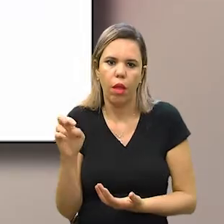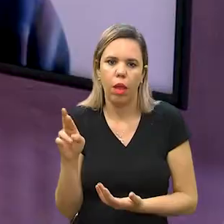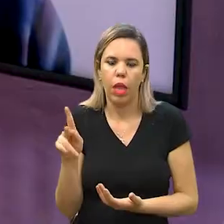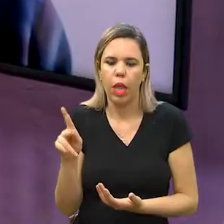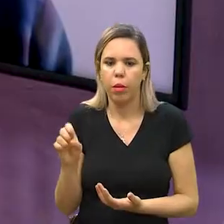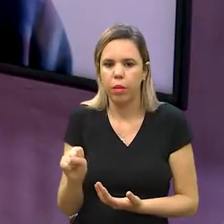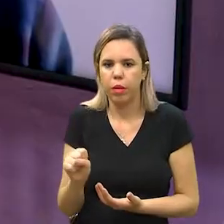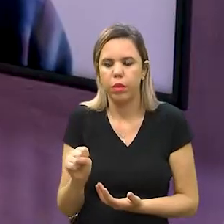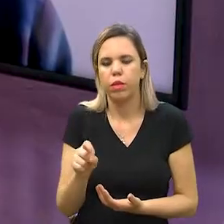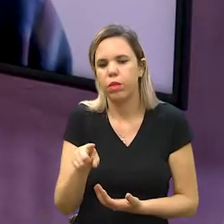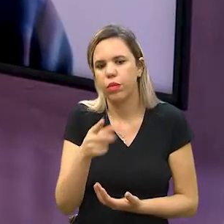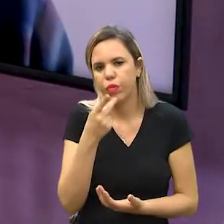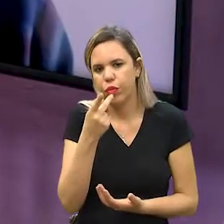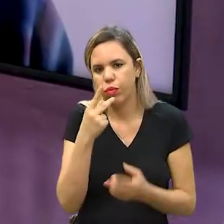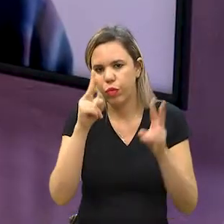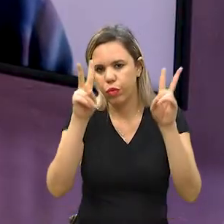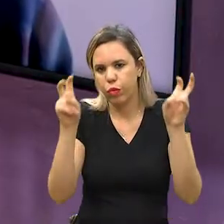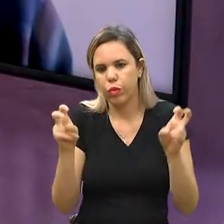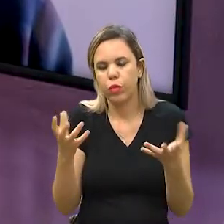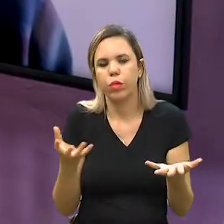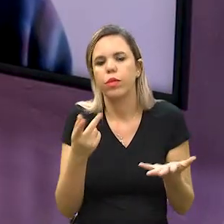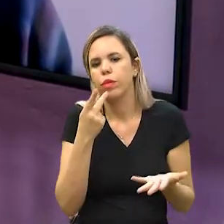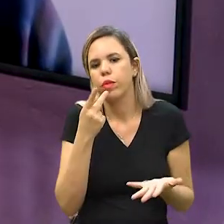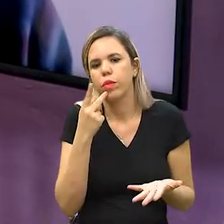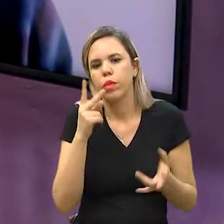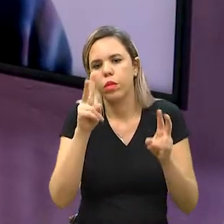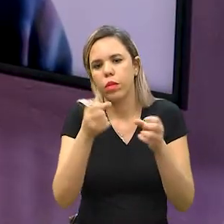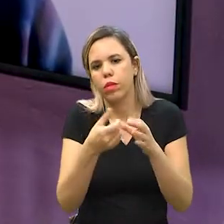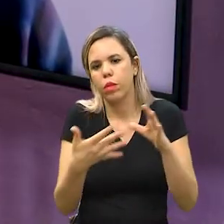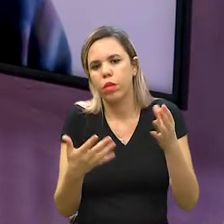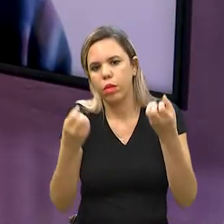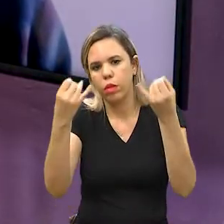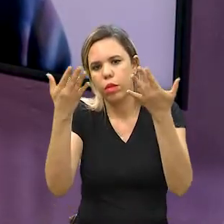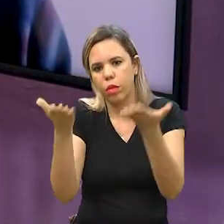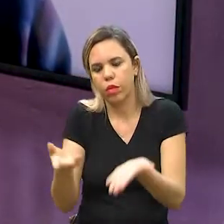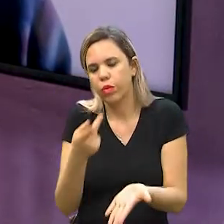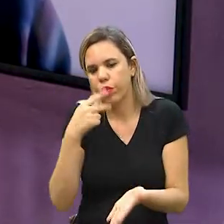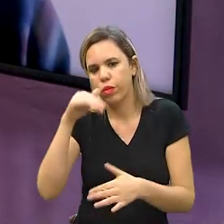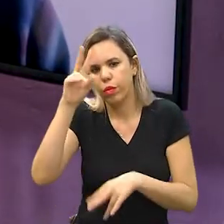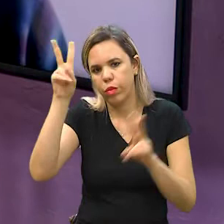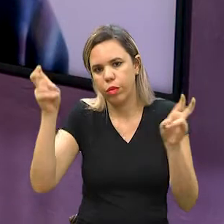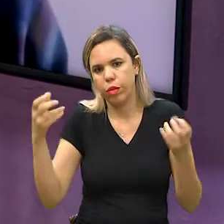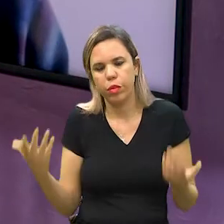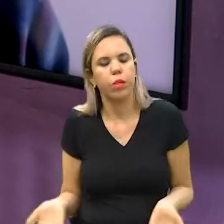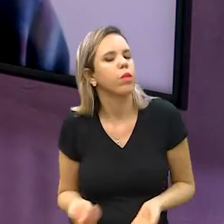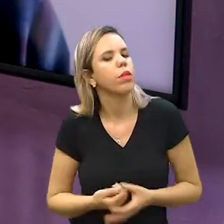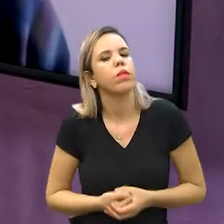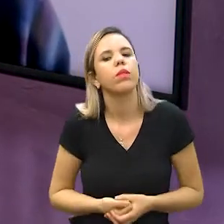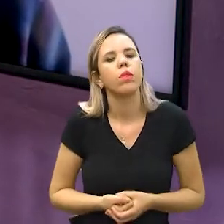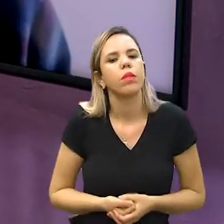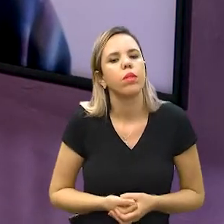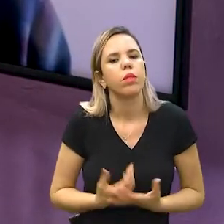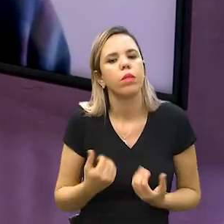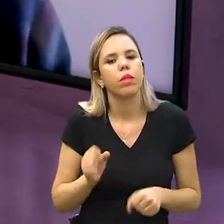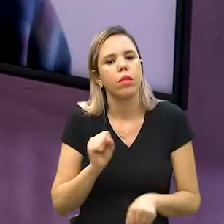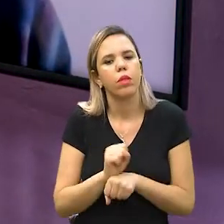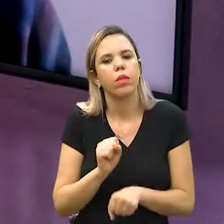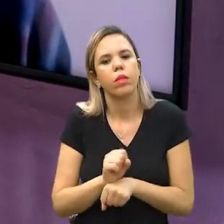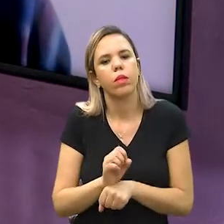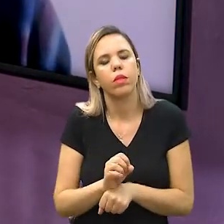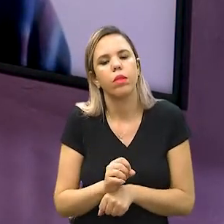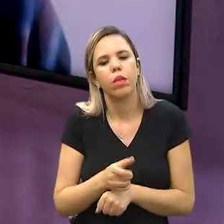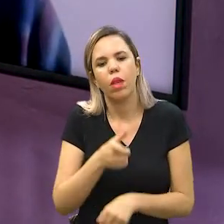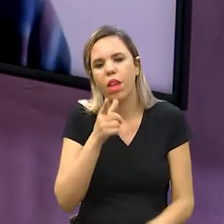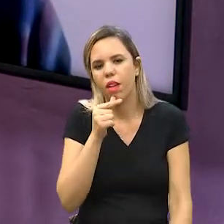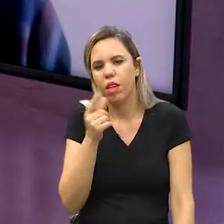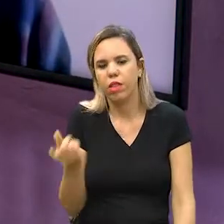zoster. Doutor, você falou aí, abordou um tema que eu quero ainda destrinchar com o senhor, aí falar mais sobre isso. Só que vamos dar uma